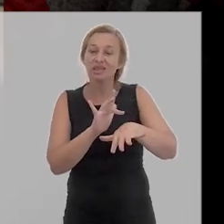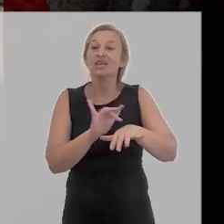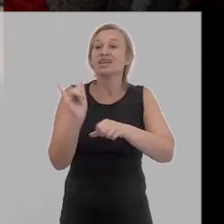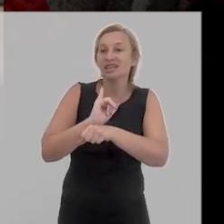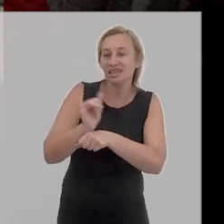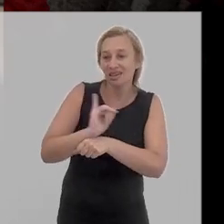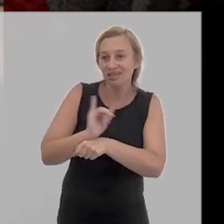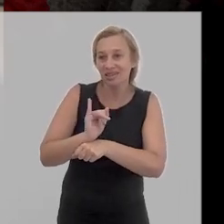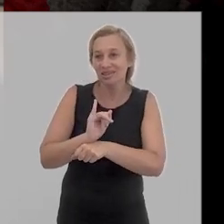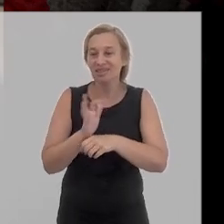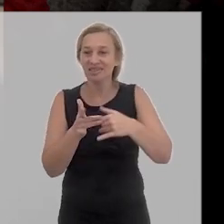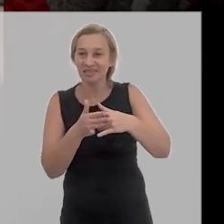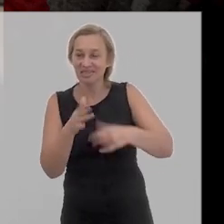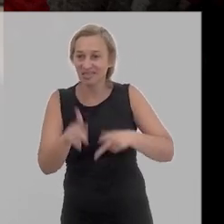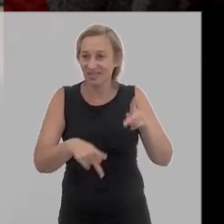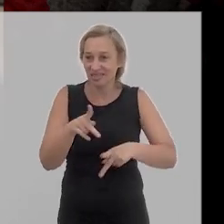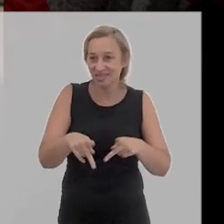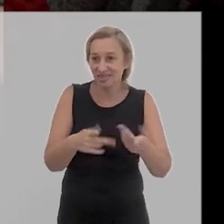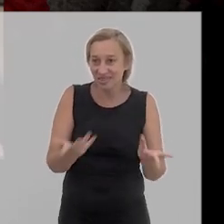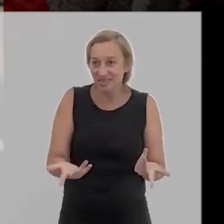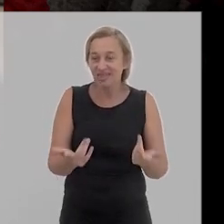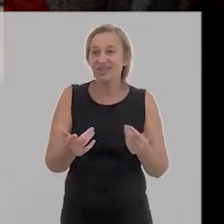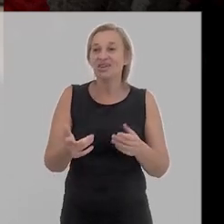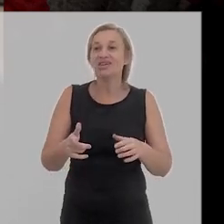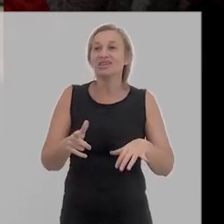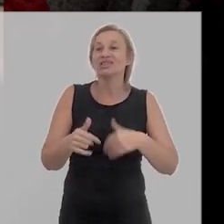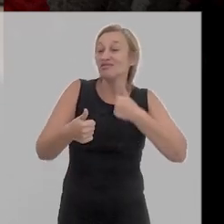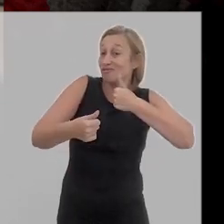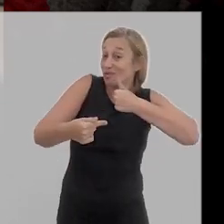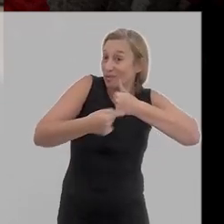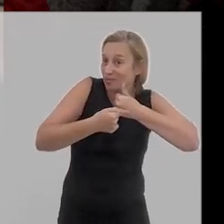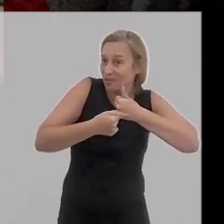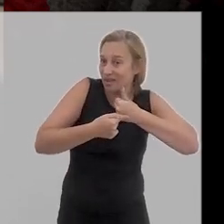basta acessar o nosso canal no YouTube. Se gostar, já